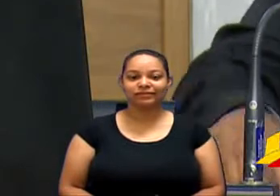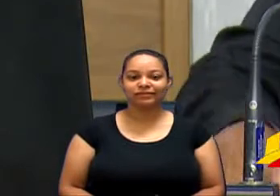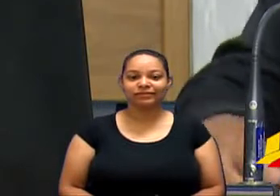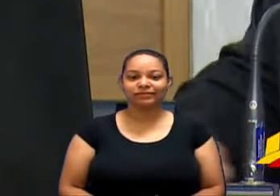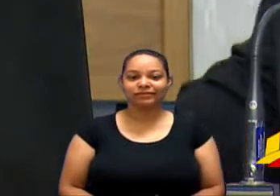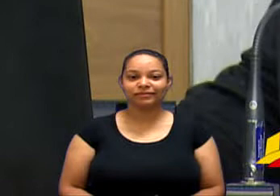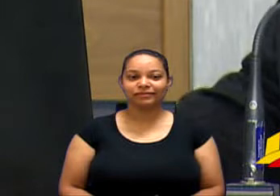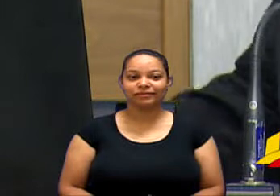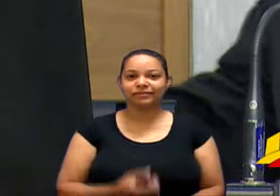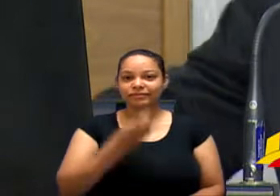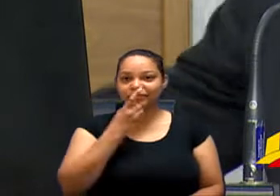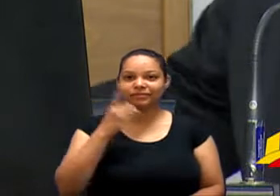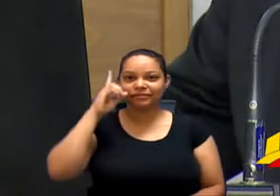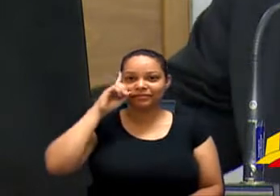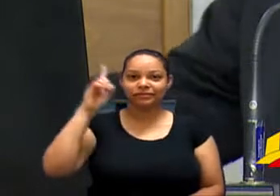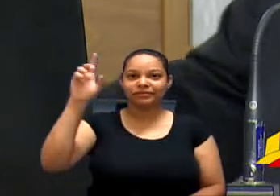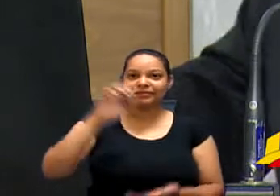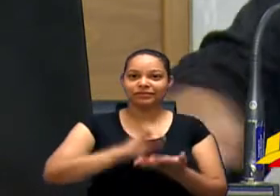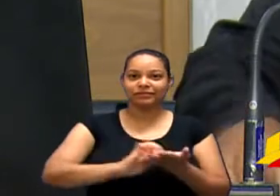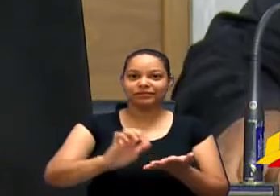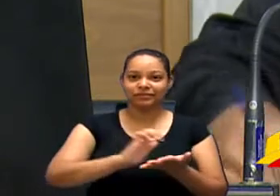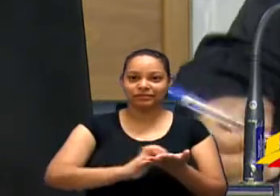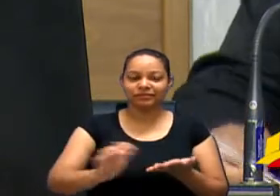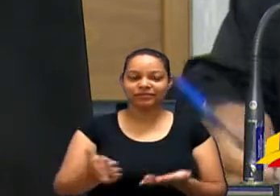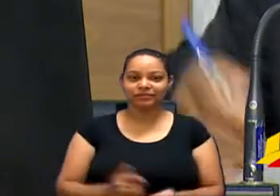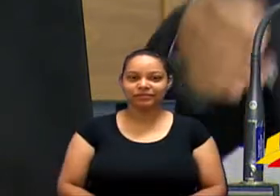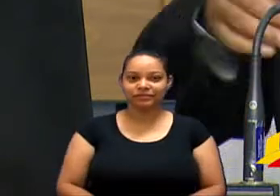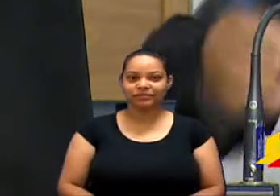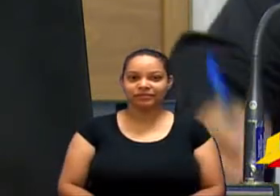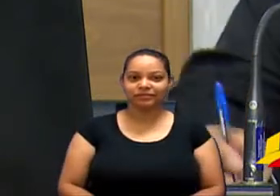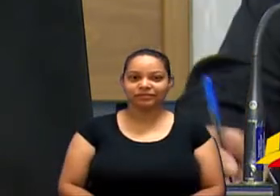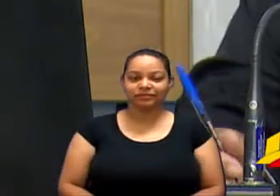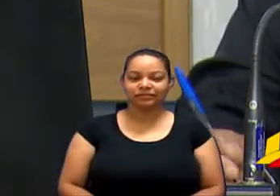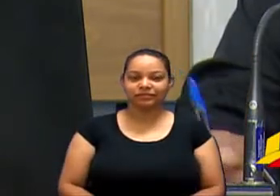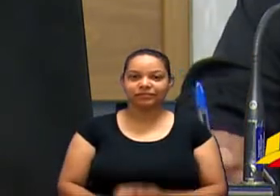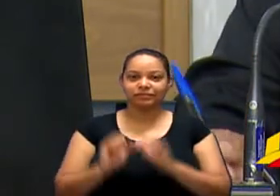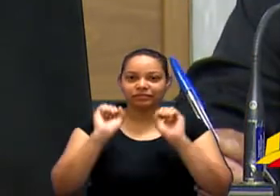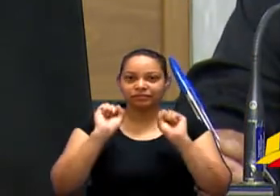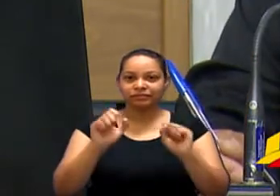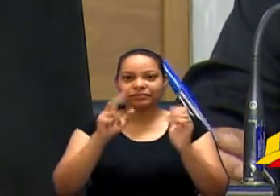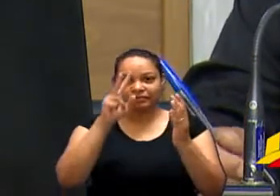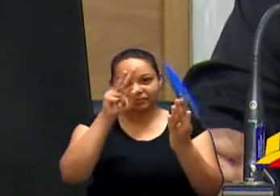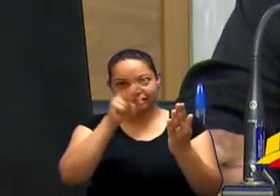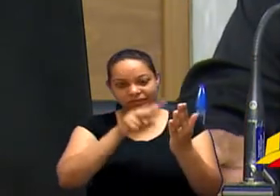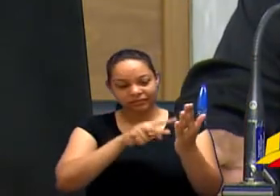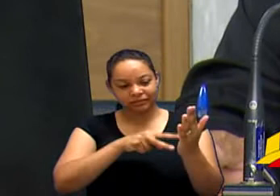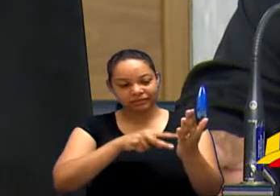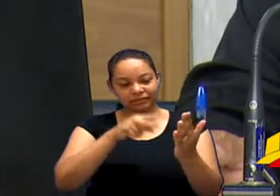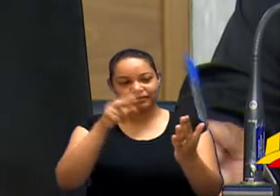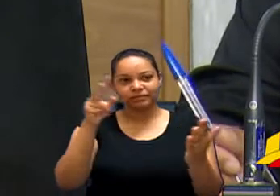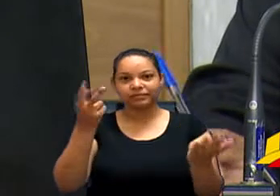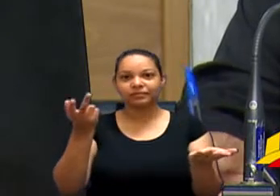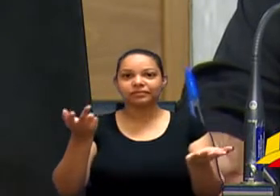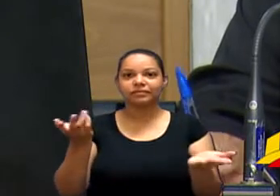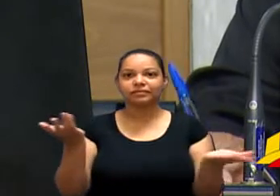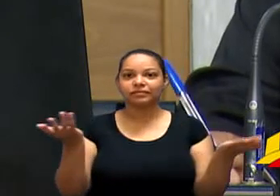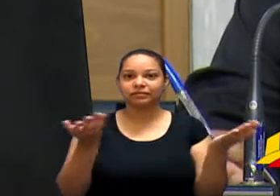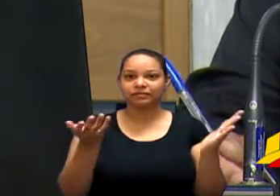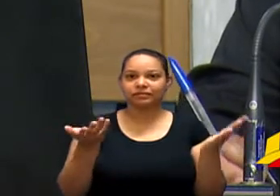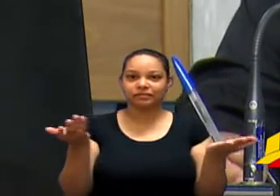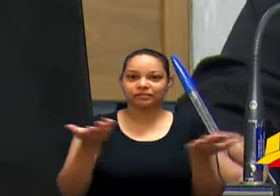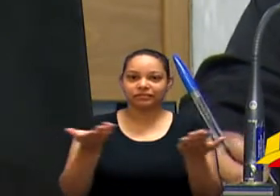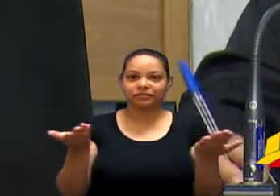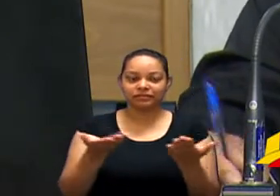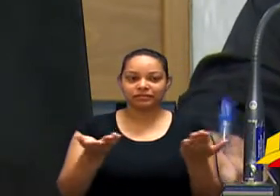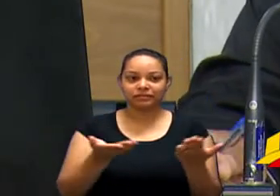Opa bom dia secretária no escritório pudesse fazer leitura da ata da sessão ordinária realizada no dia 3